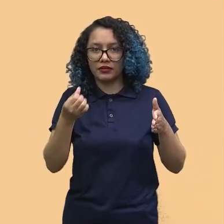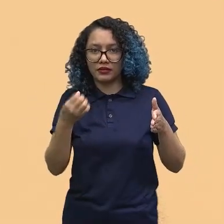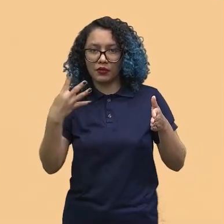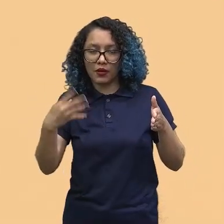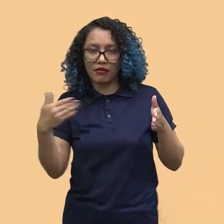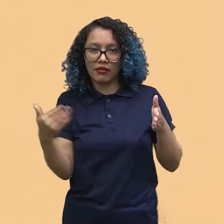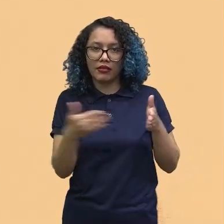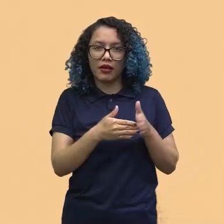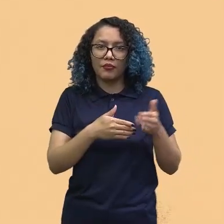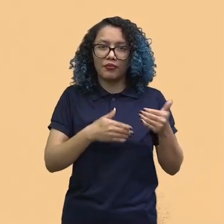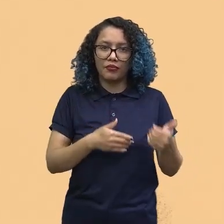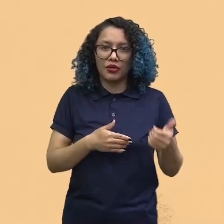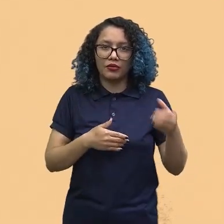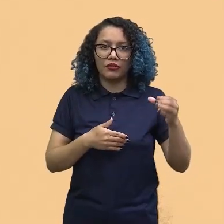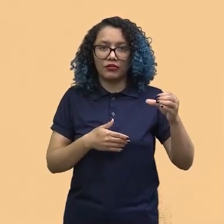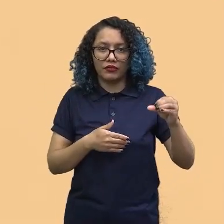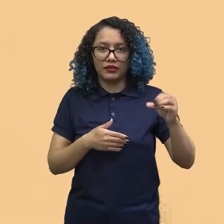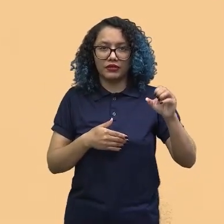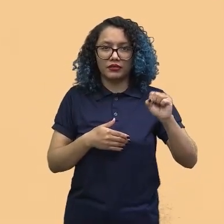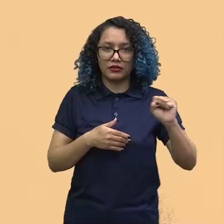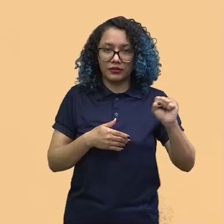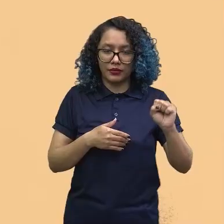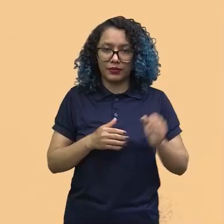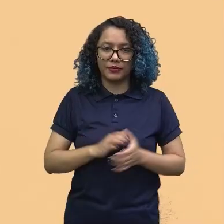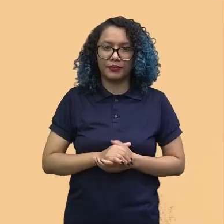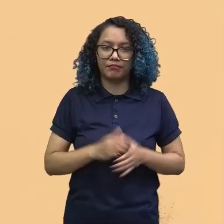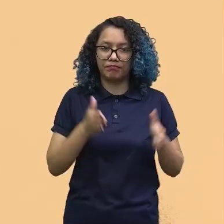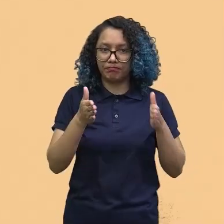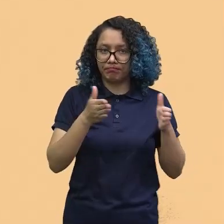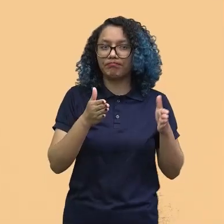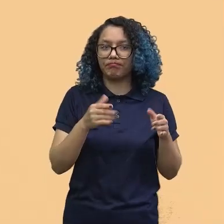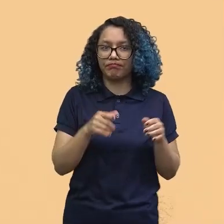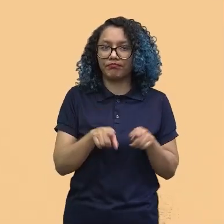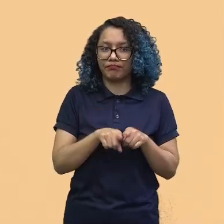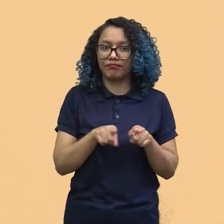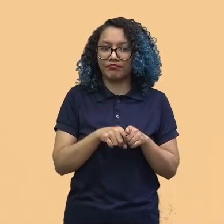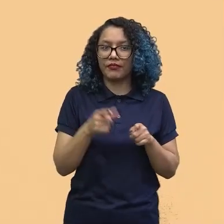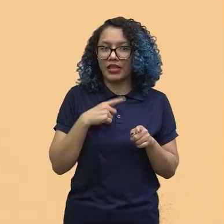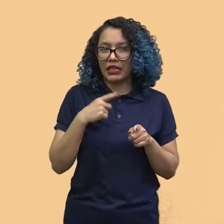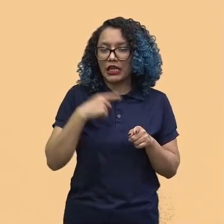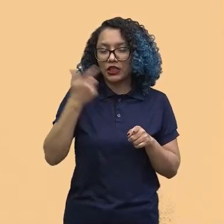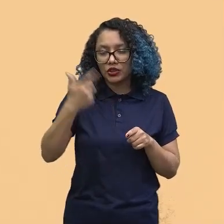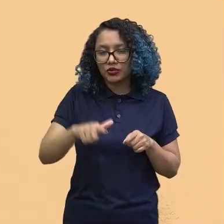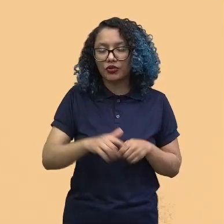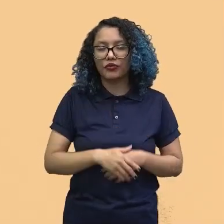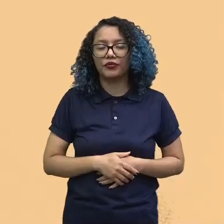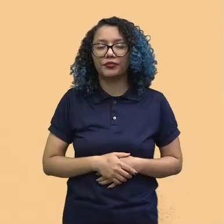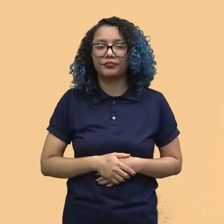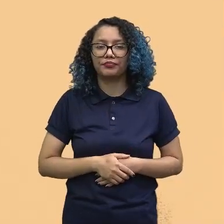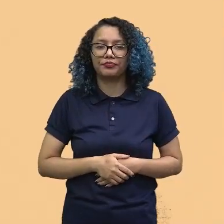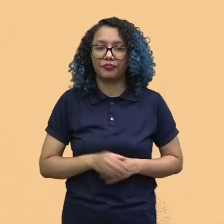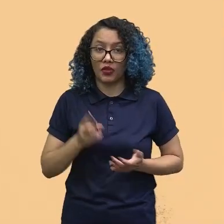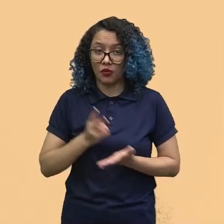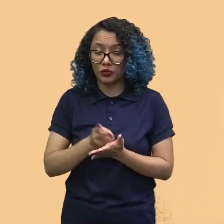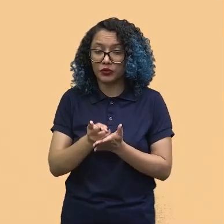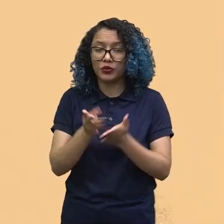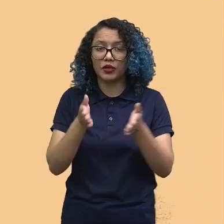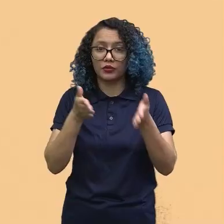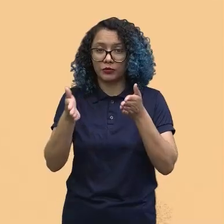1964 a 88, tá bom? E dentro desse período de entender a era